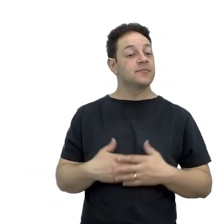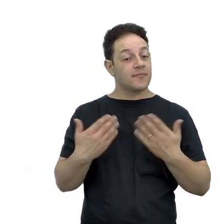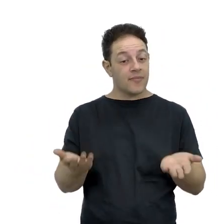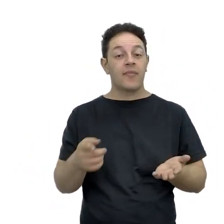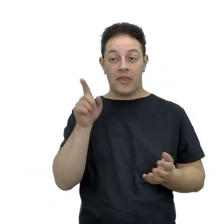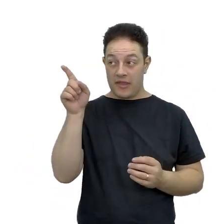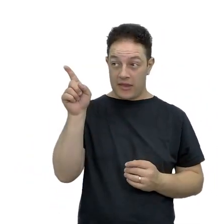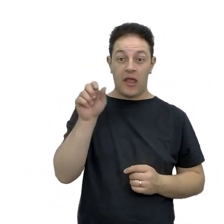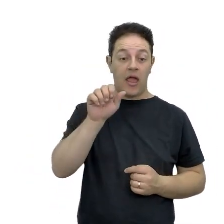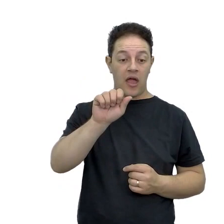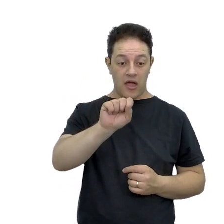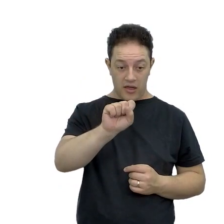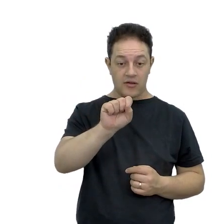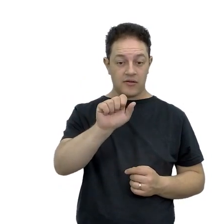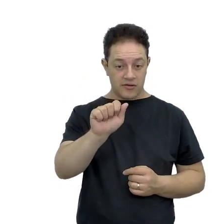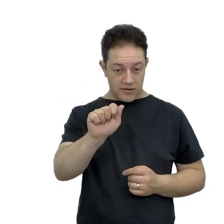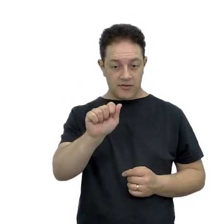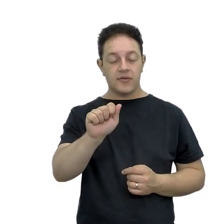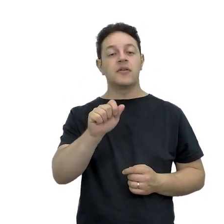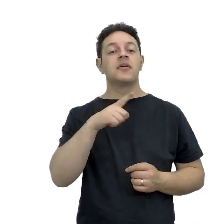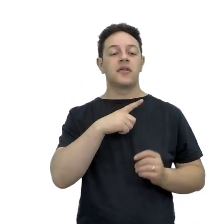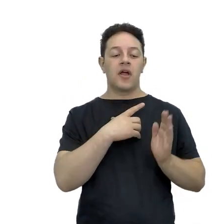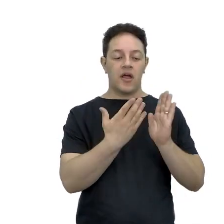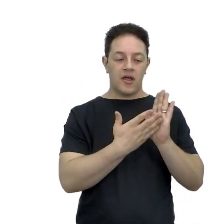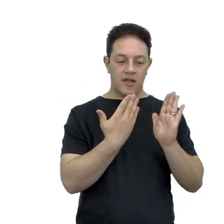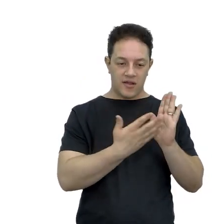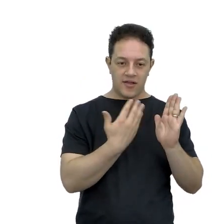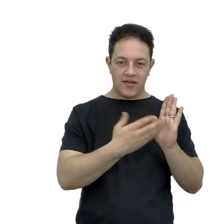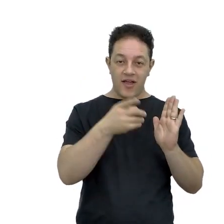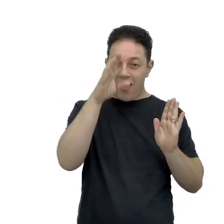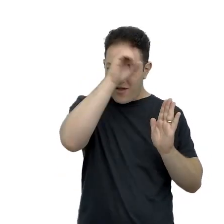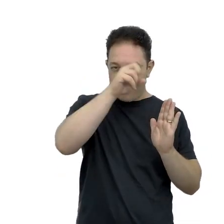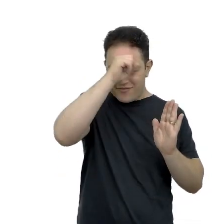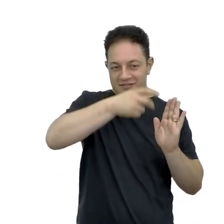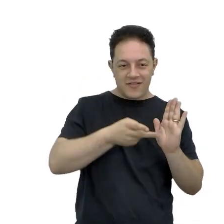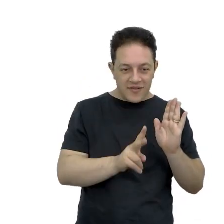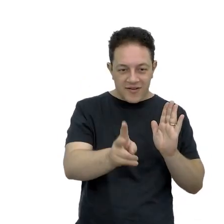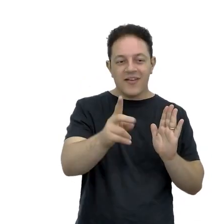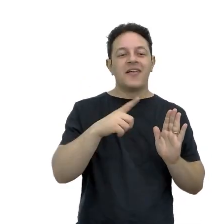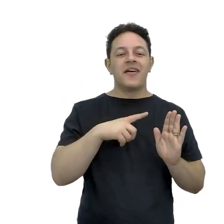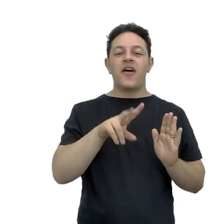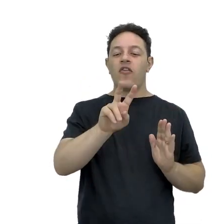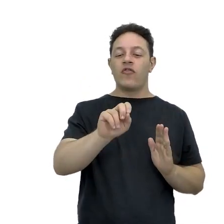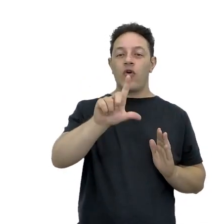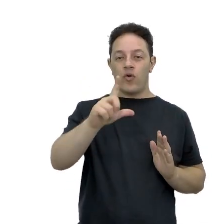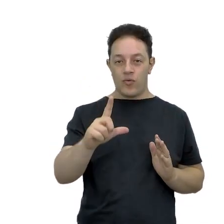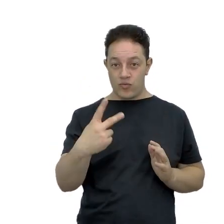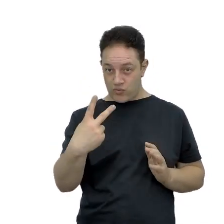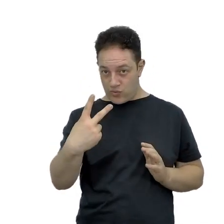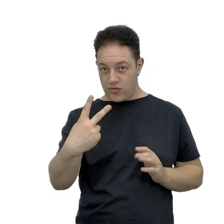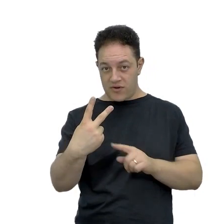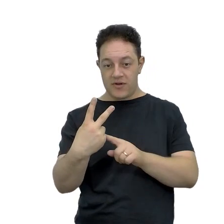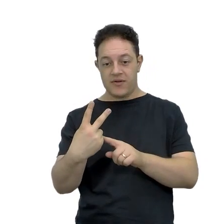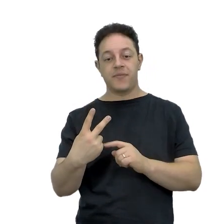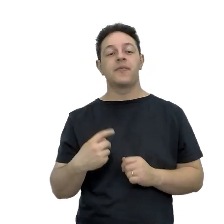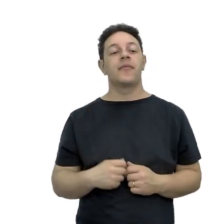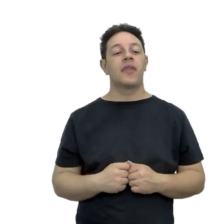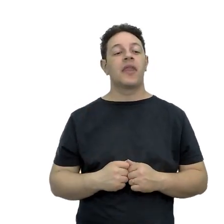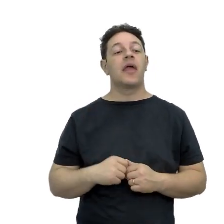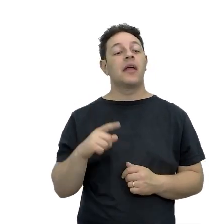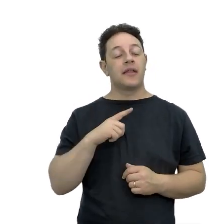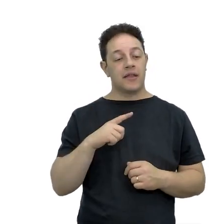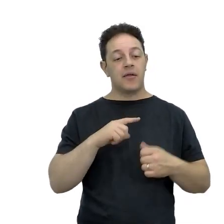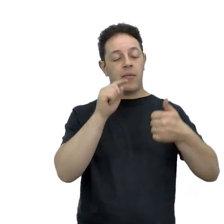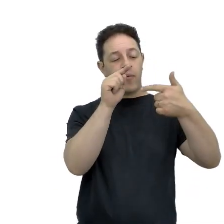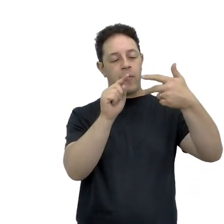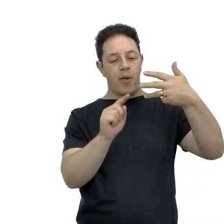SA, lá no Caderno Aprender Sempre, volume 2, nós temos